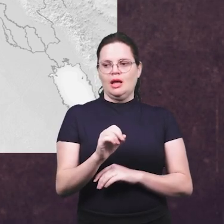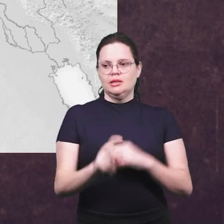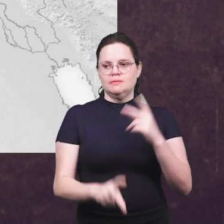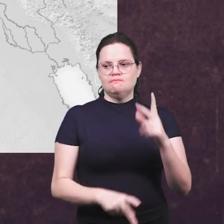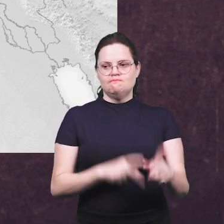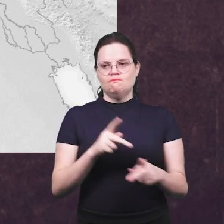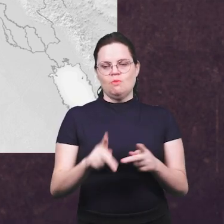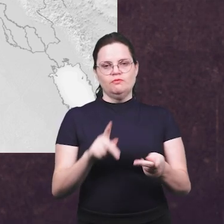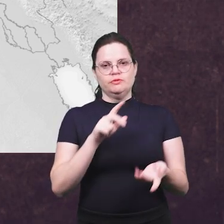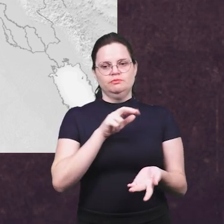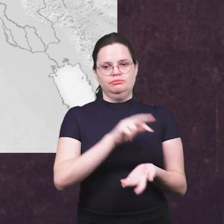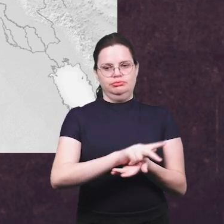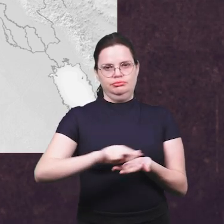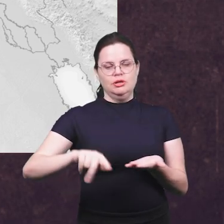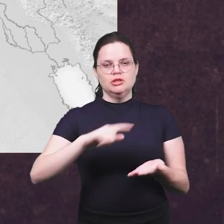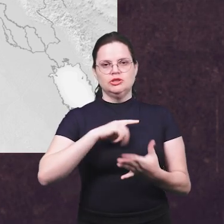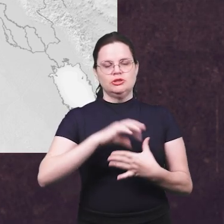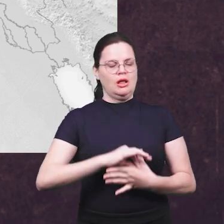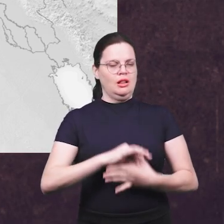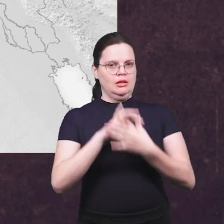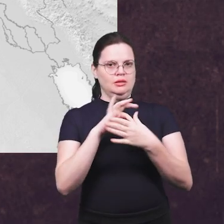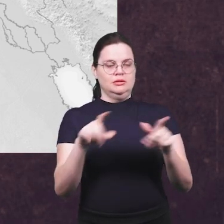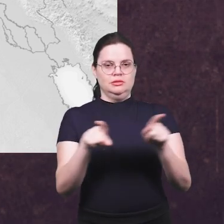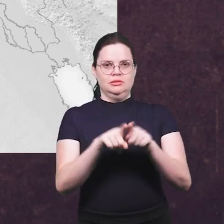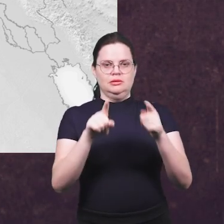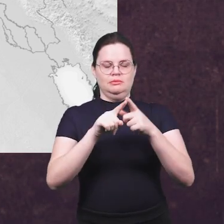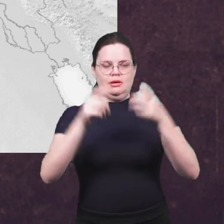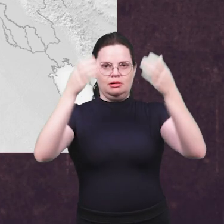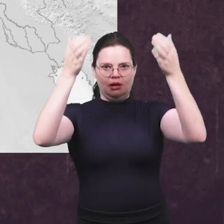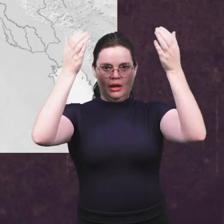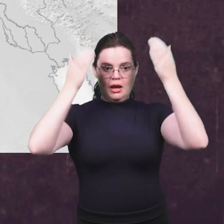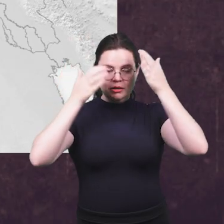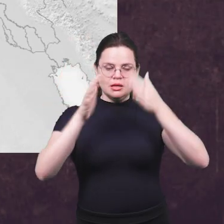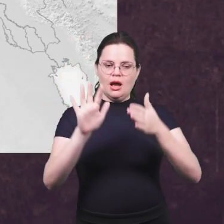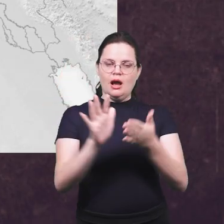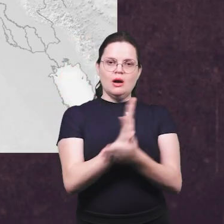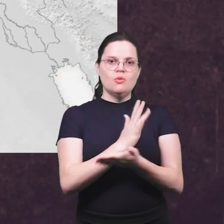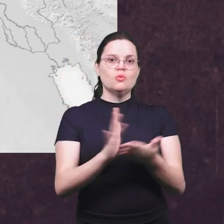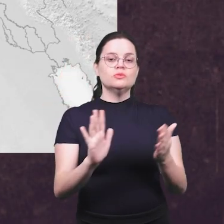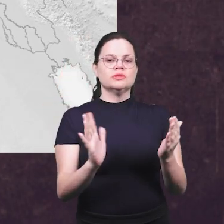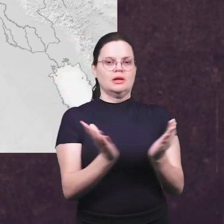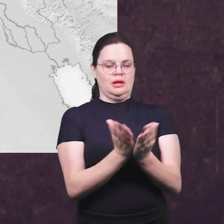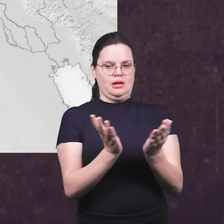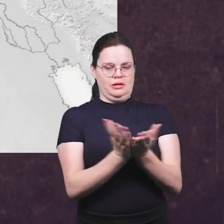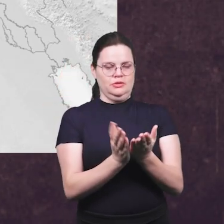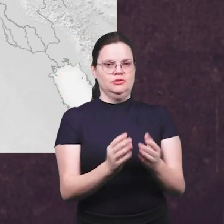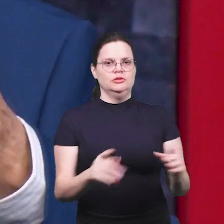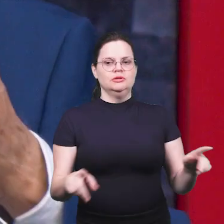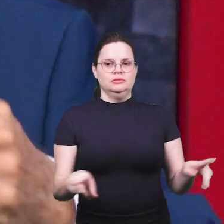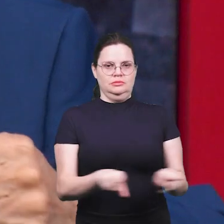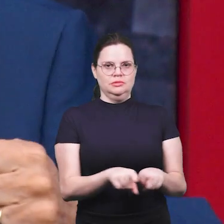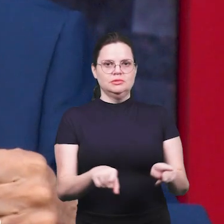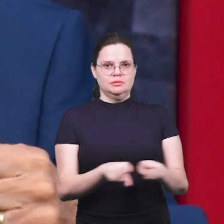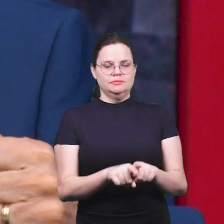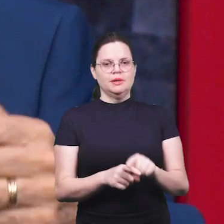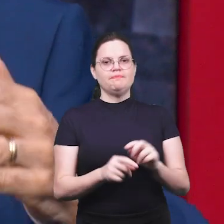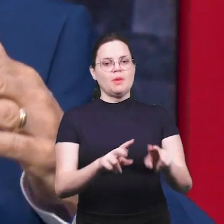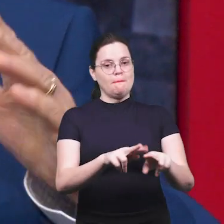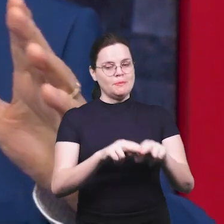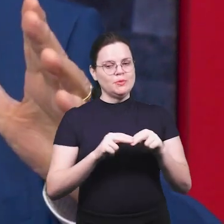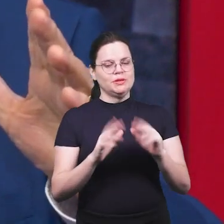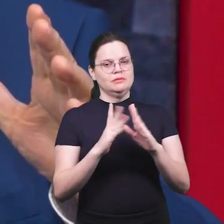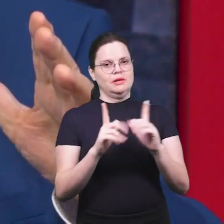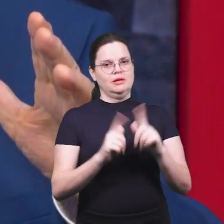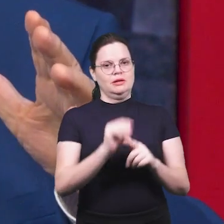seus líderes e com seus reis, alguns deles cristãos, o que facilitou essa transição para a Igreja.